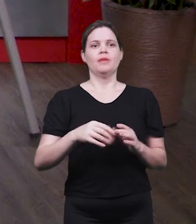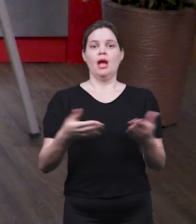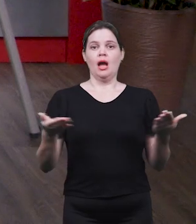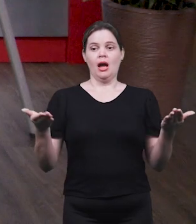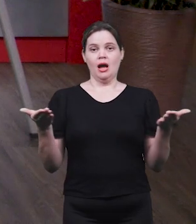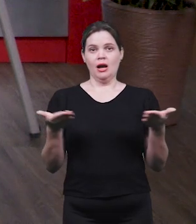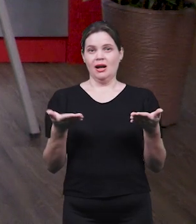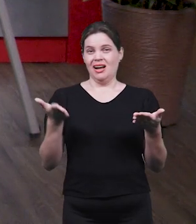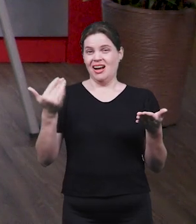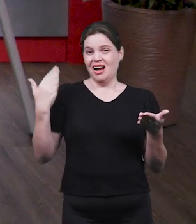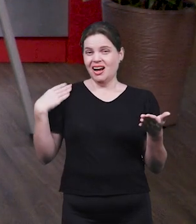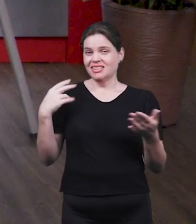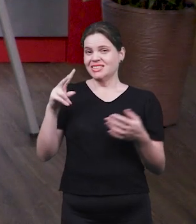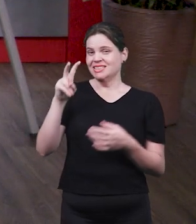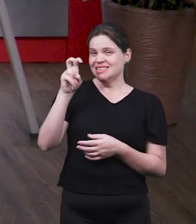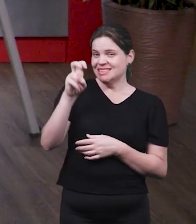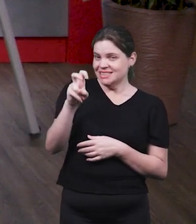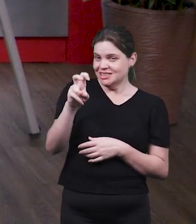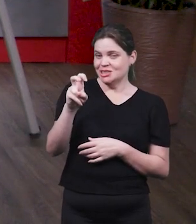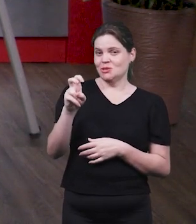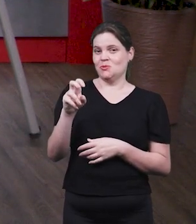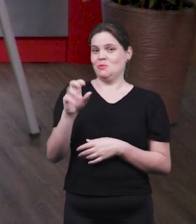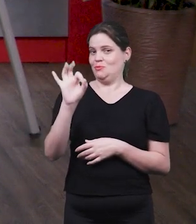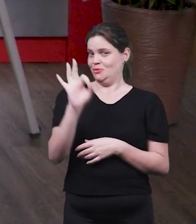5%, 2%, salvo engano.